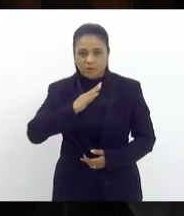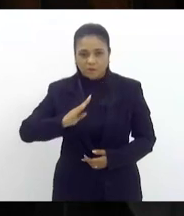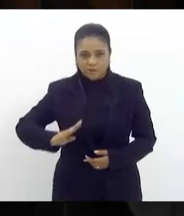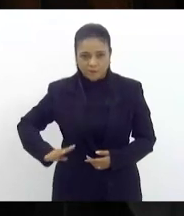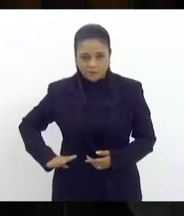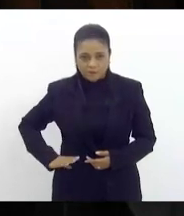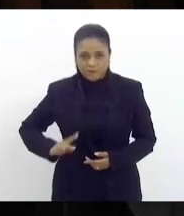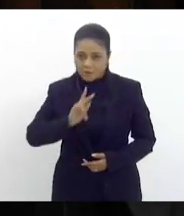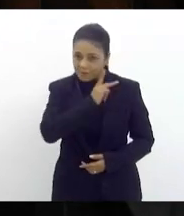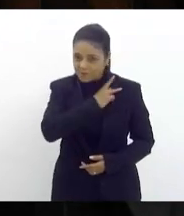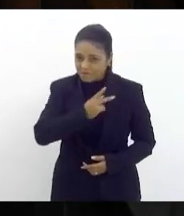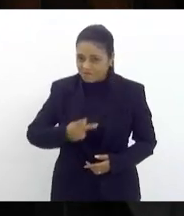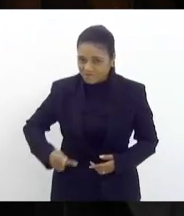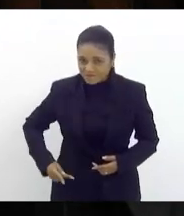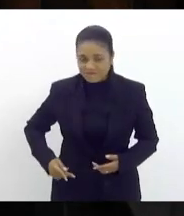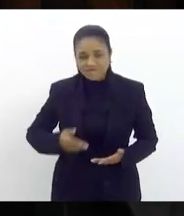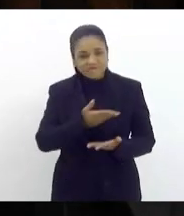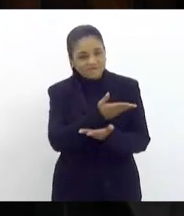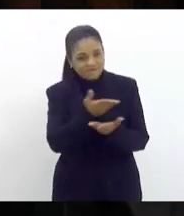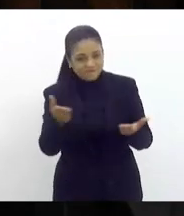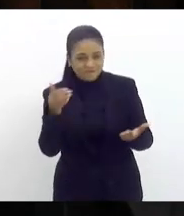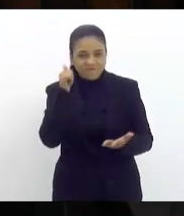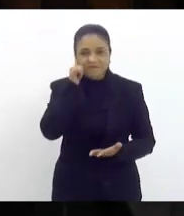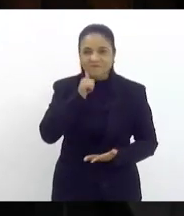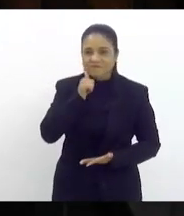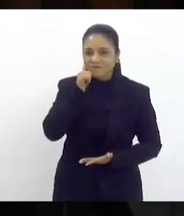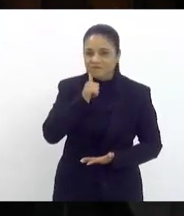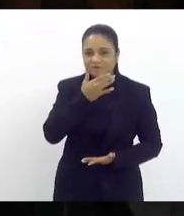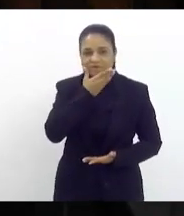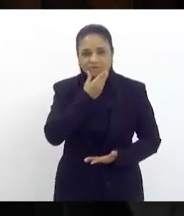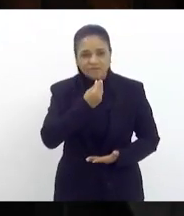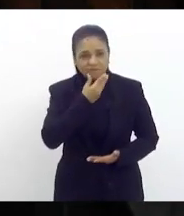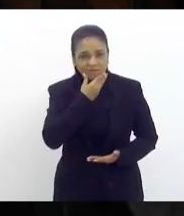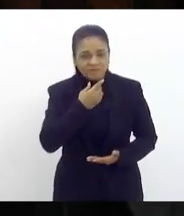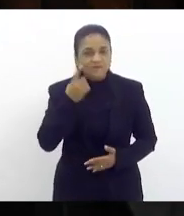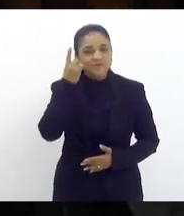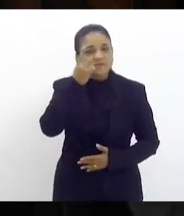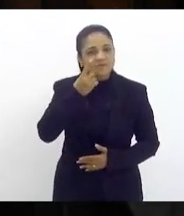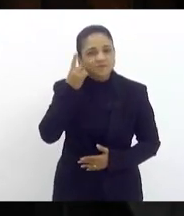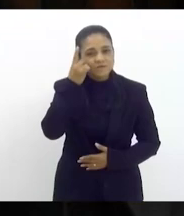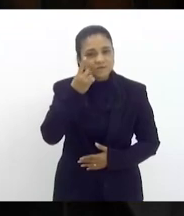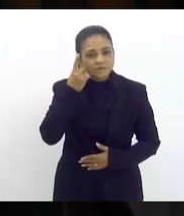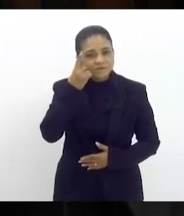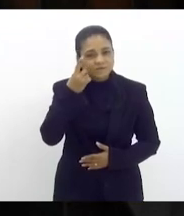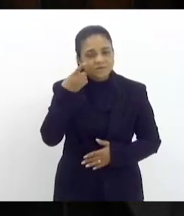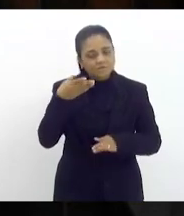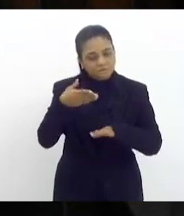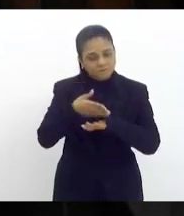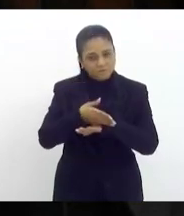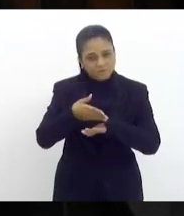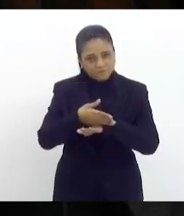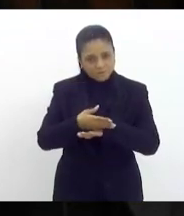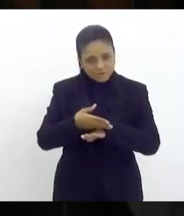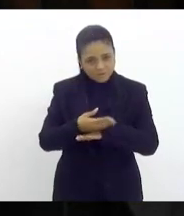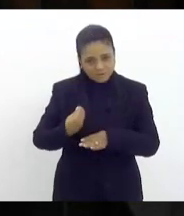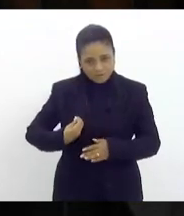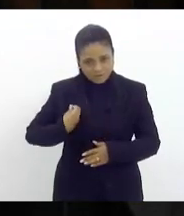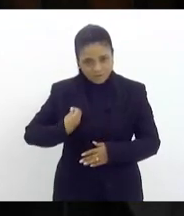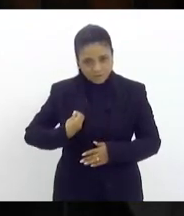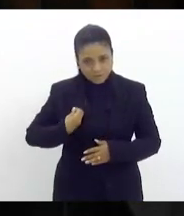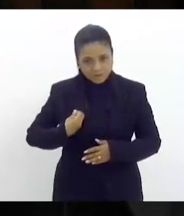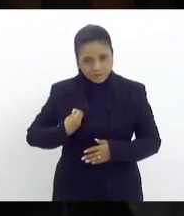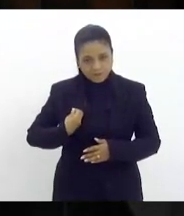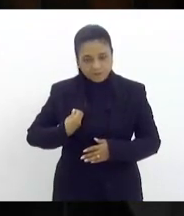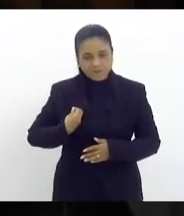senhoras e senhores deputados presentes, de forma